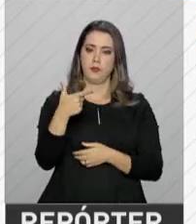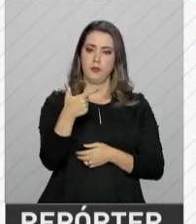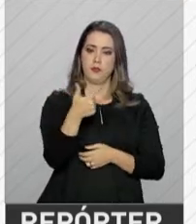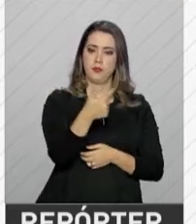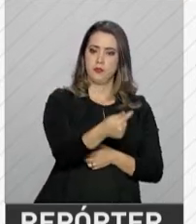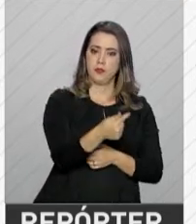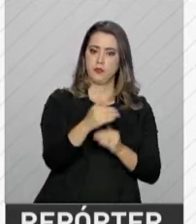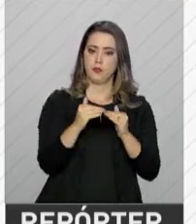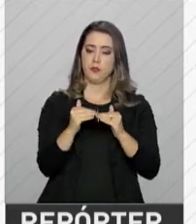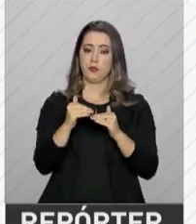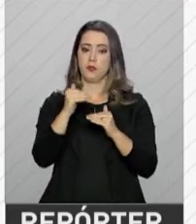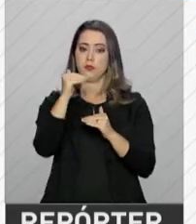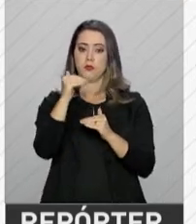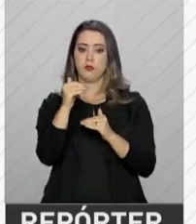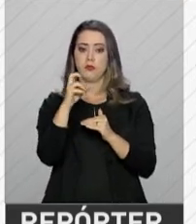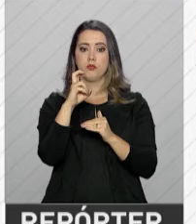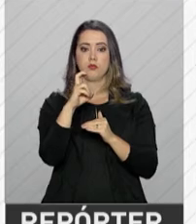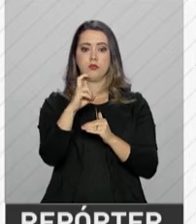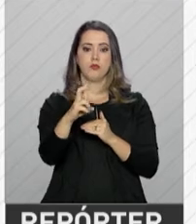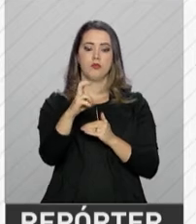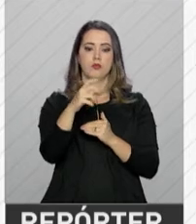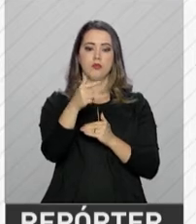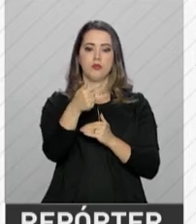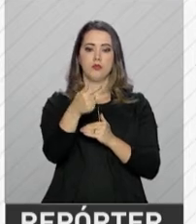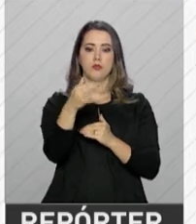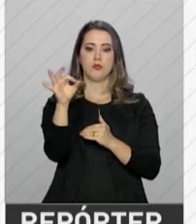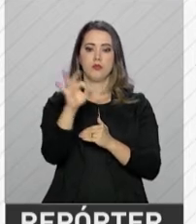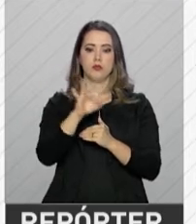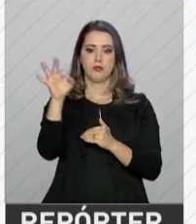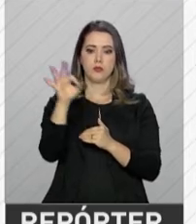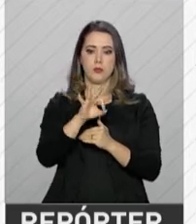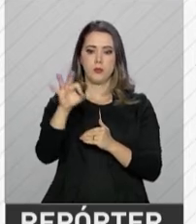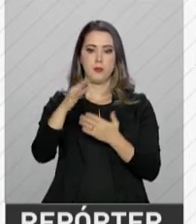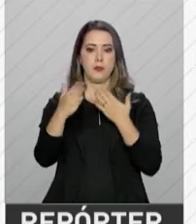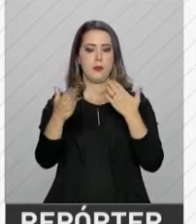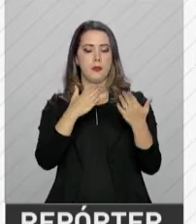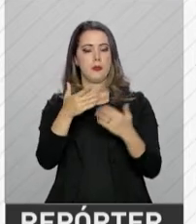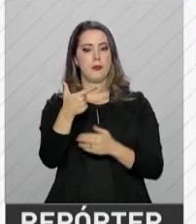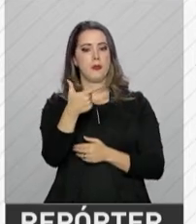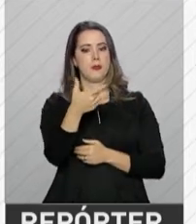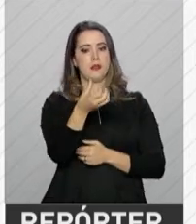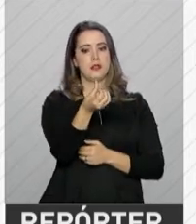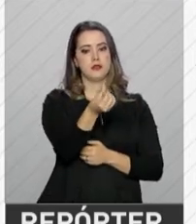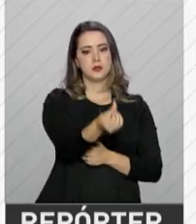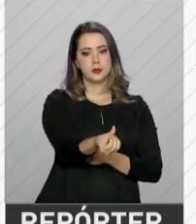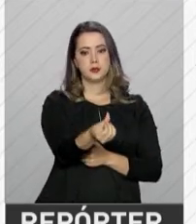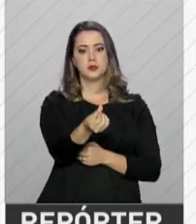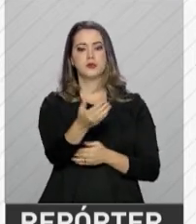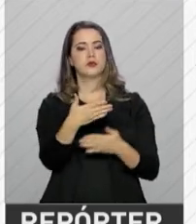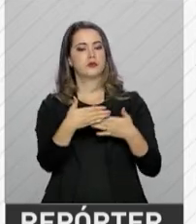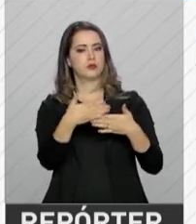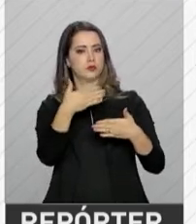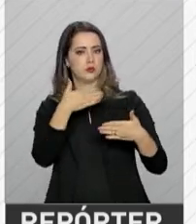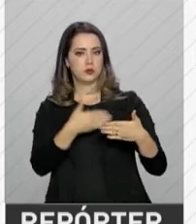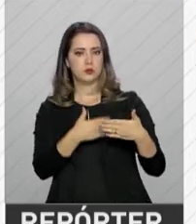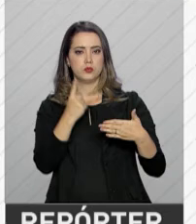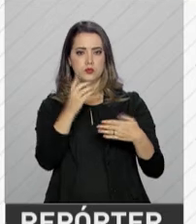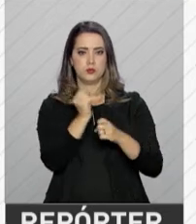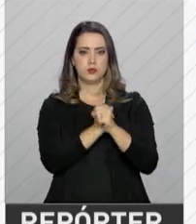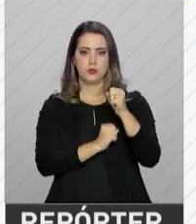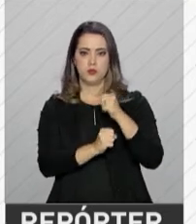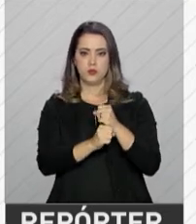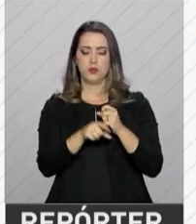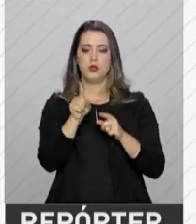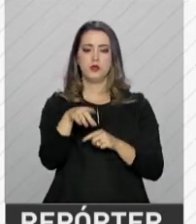esse saldo positivo na balança comercial brasileira cresceu 57% em relação ao ano anterior o bloco também é